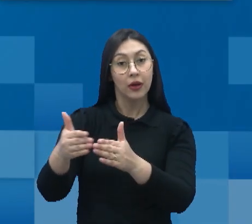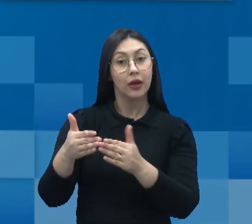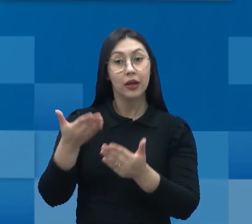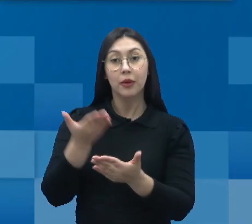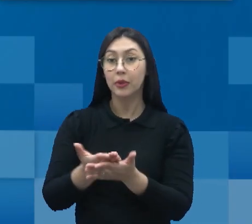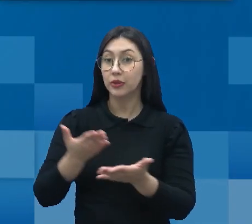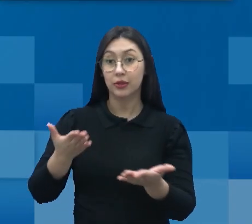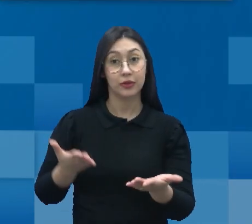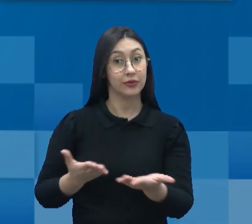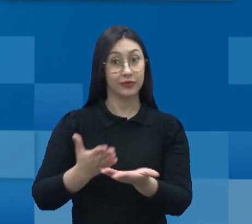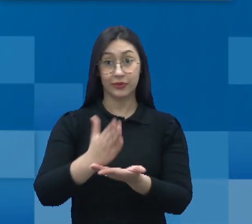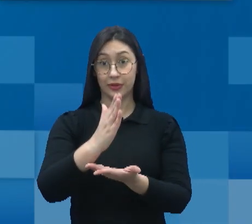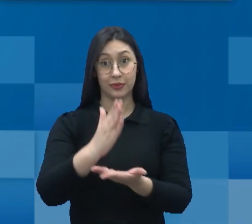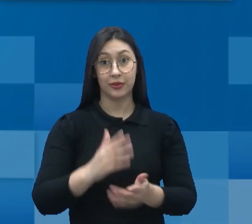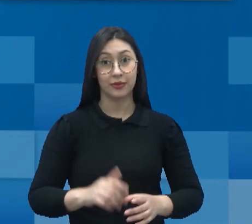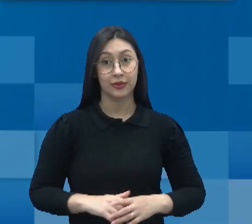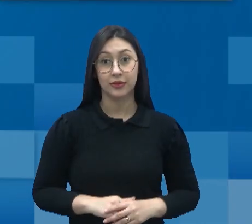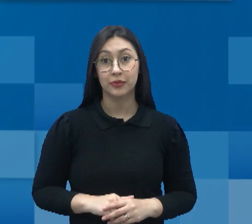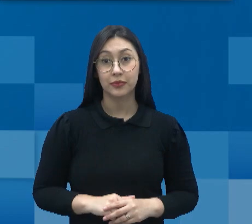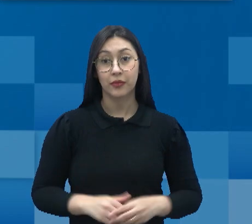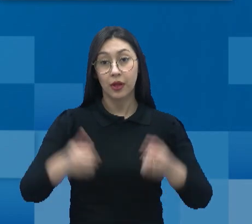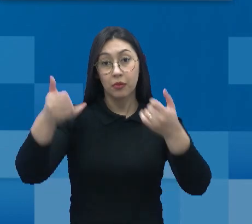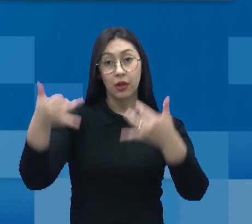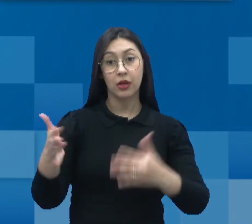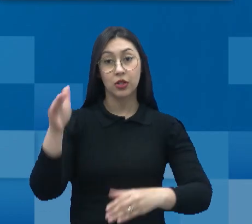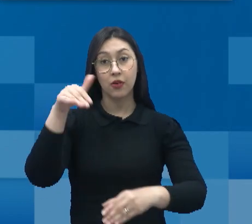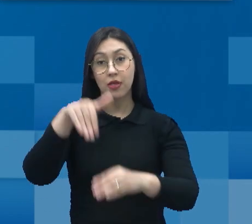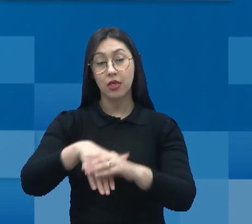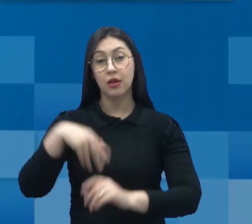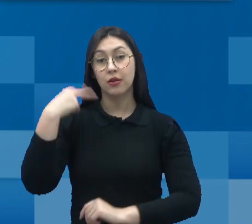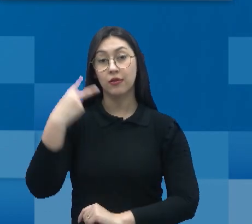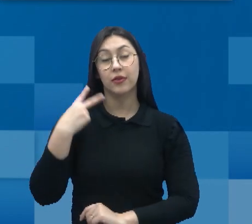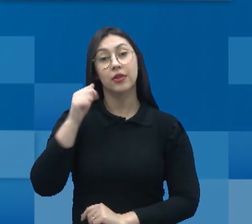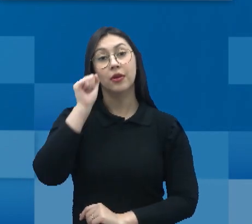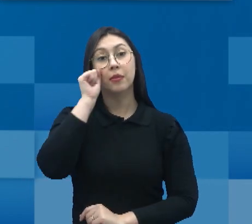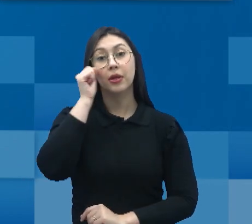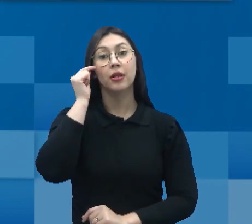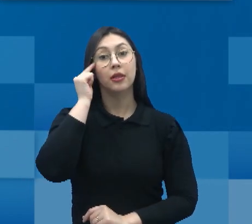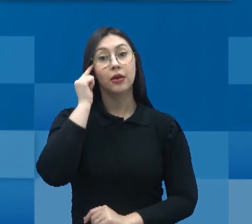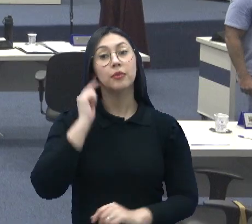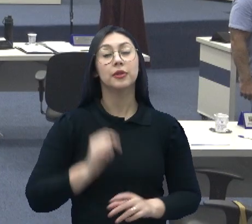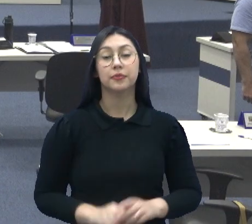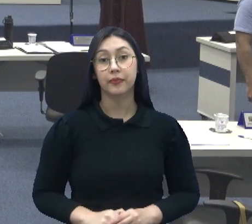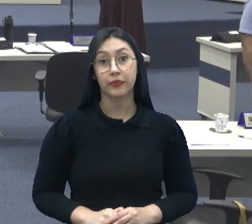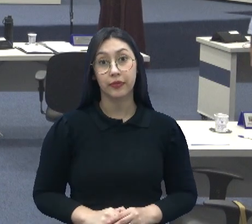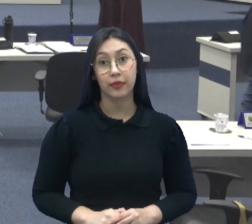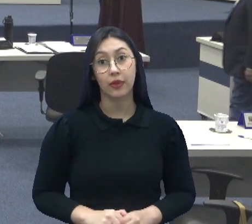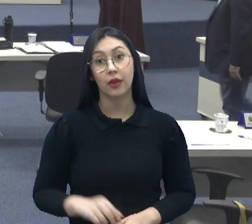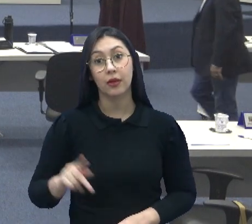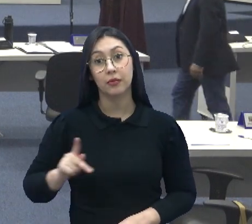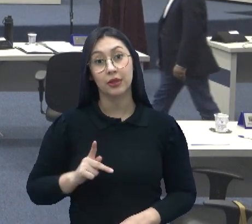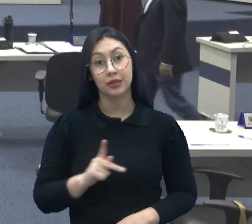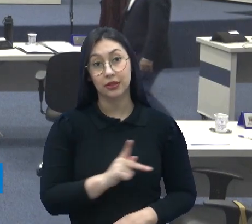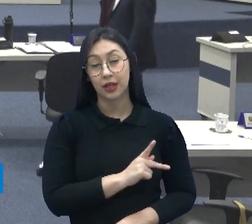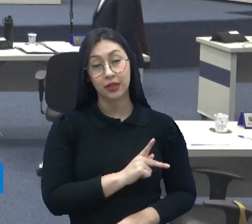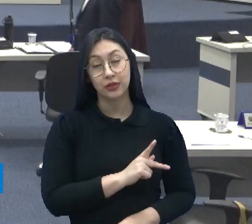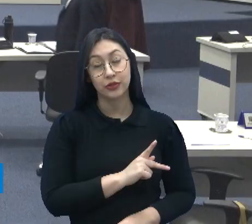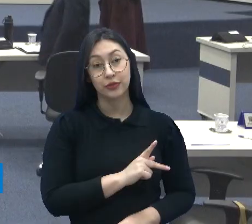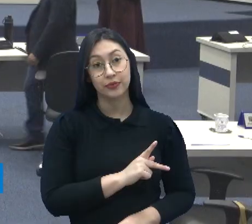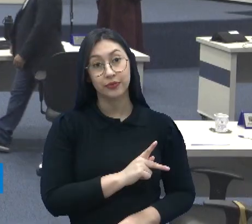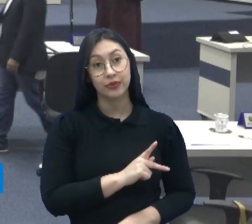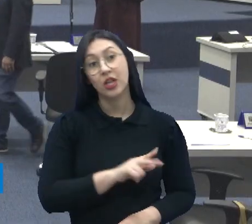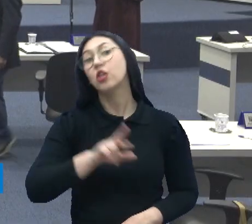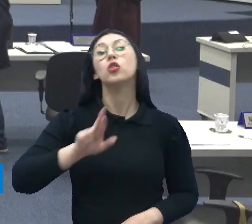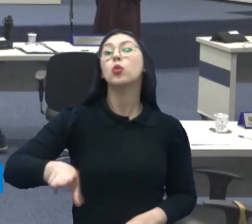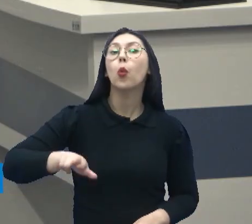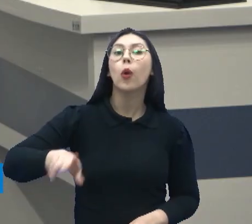está rejeitado. Justificativa de votação, a vereadora Amélia Nones. Senhor presidente, não é só a OAB que